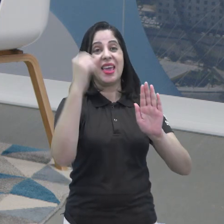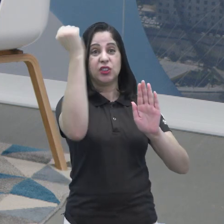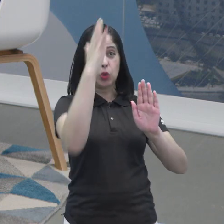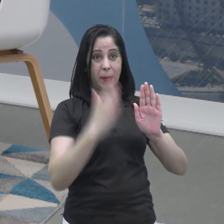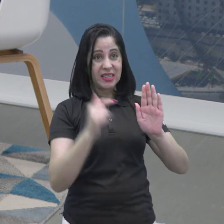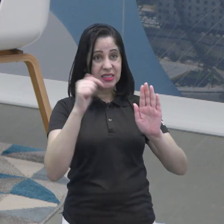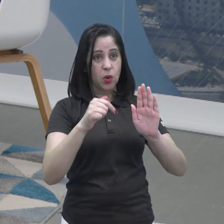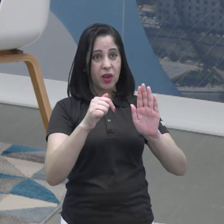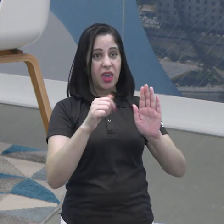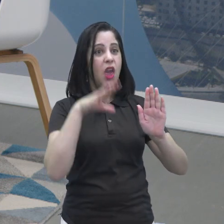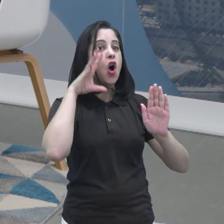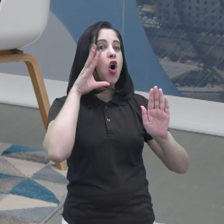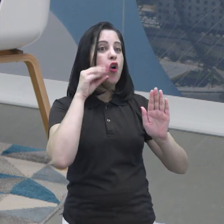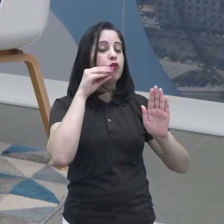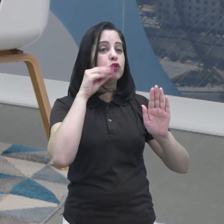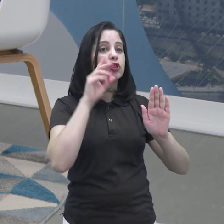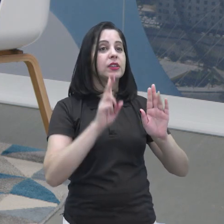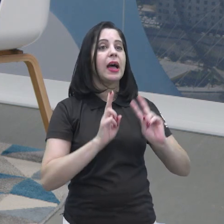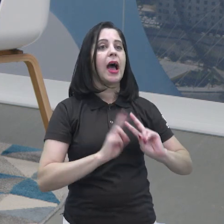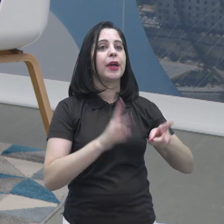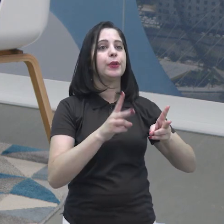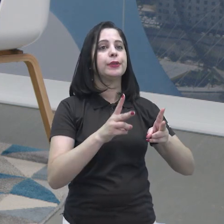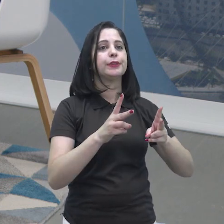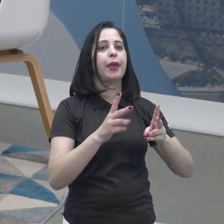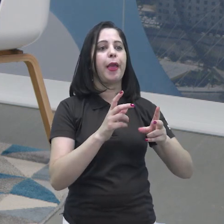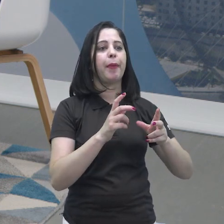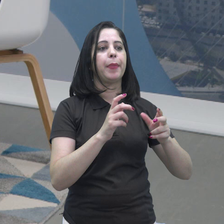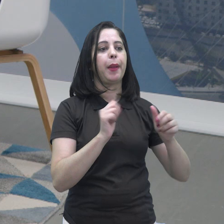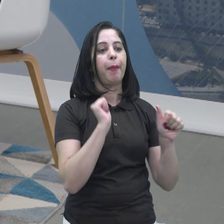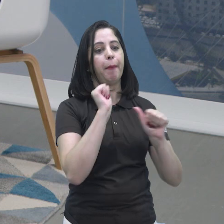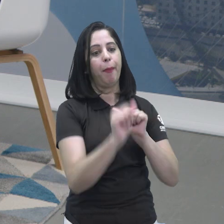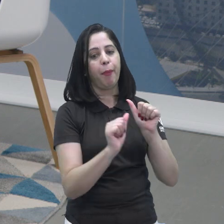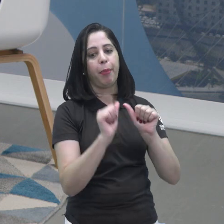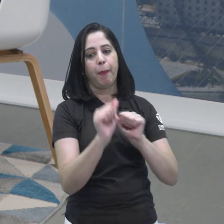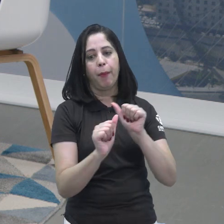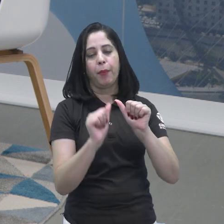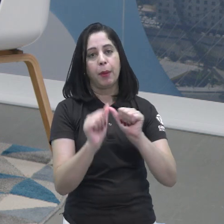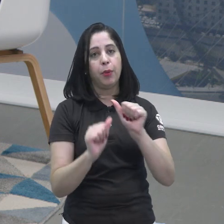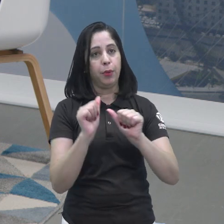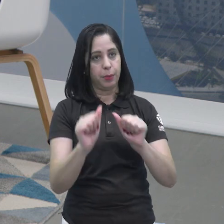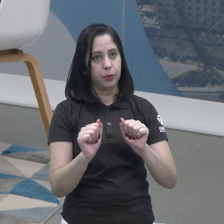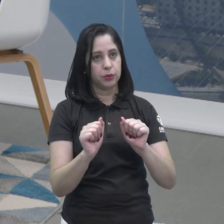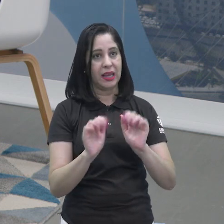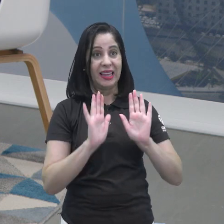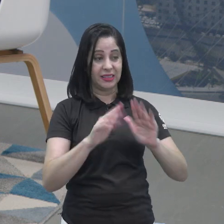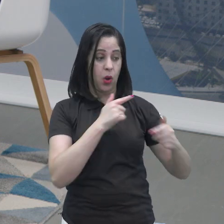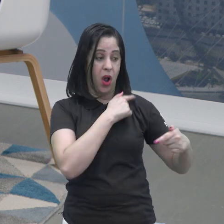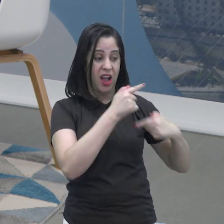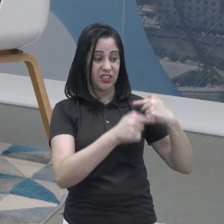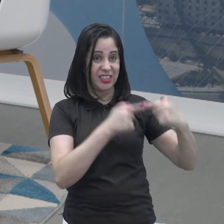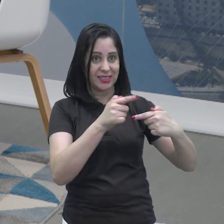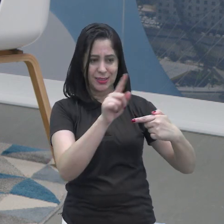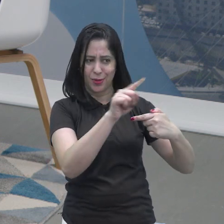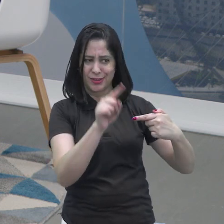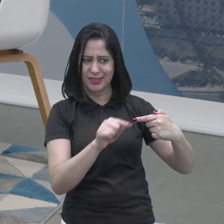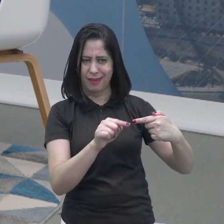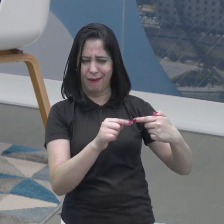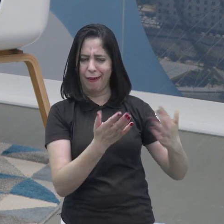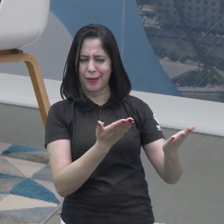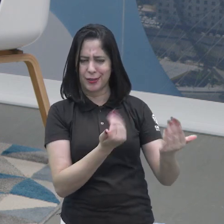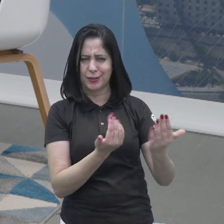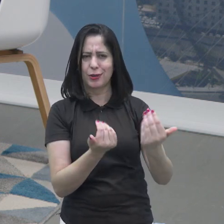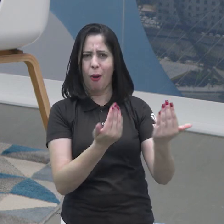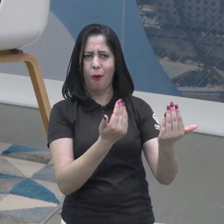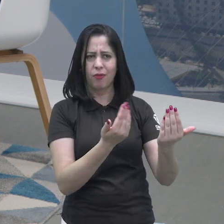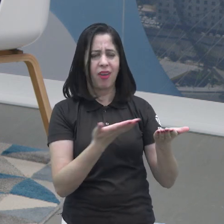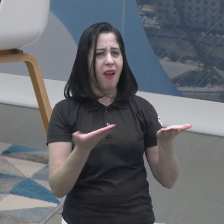de rotatividade de funcionários em todo o mundo. Né? E quando a gente fala de geração Z, os jovens,